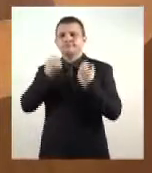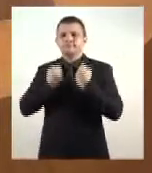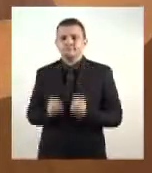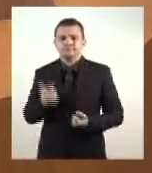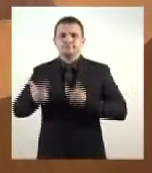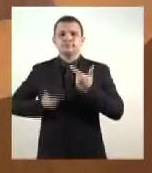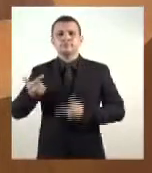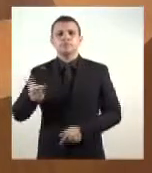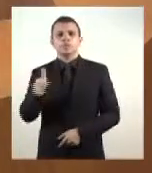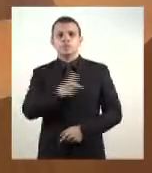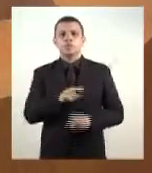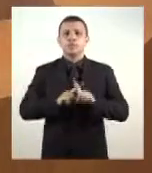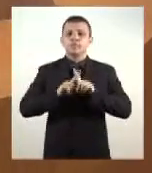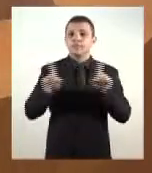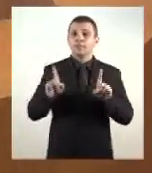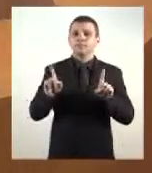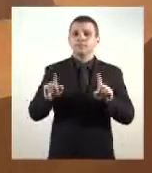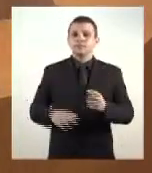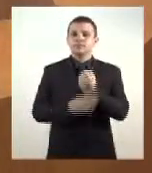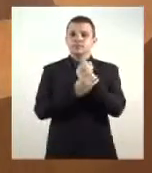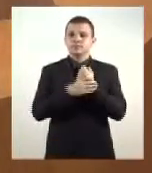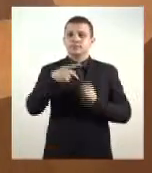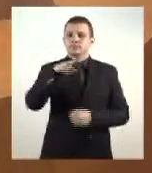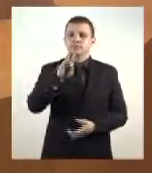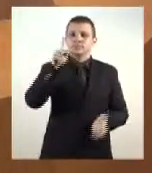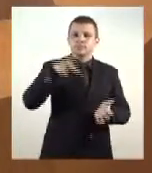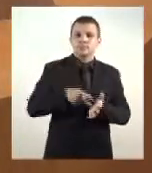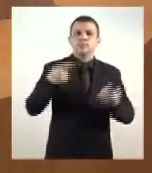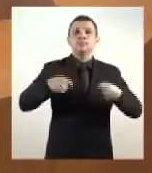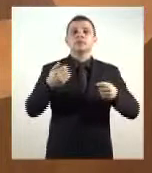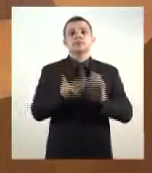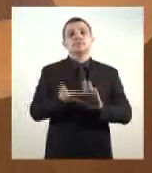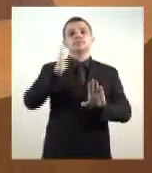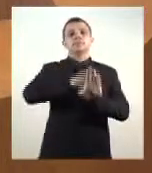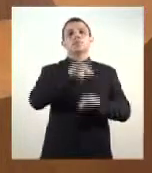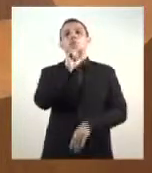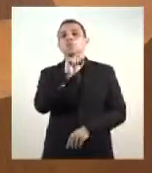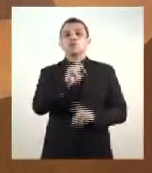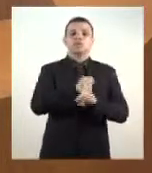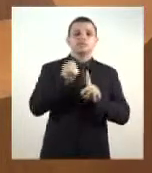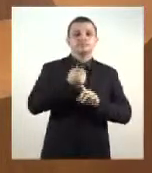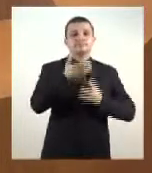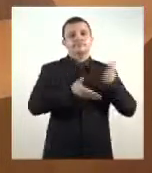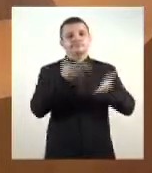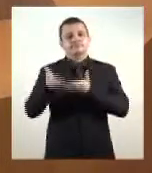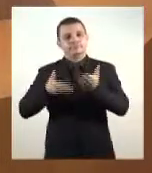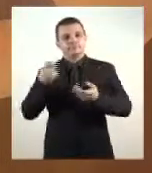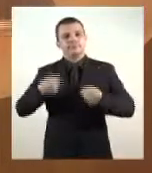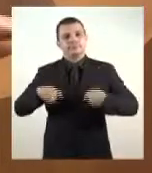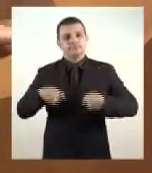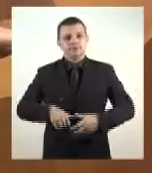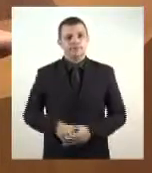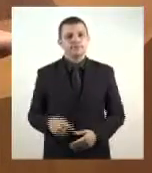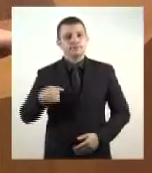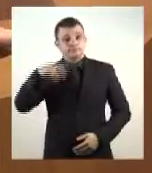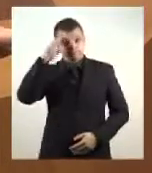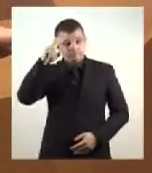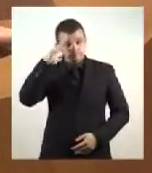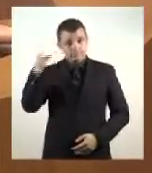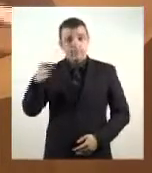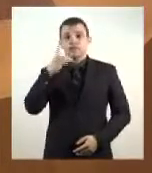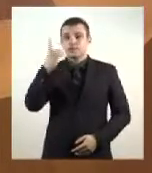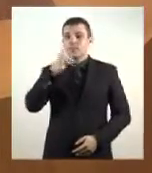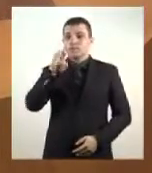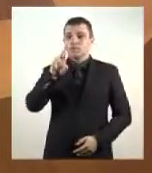Mas não existe segurança pública sem um lado social. E aqui, bem me lembrou o deputado Roberto